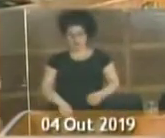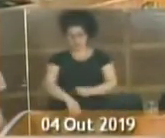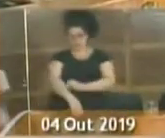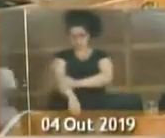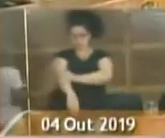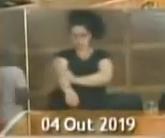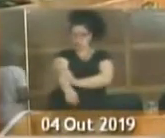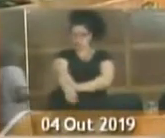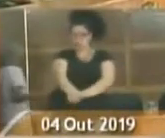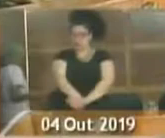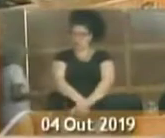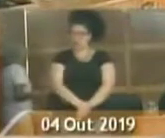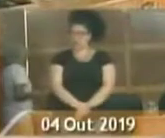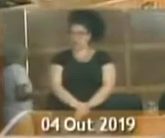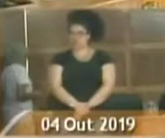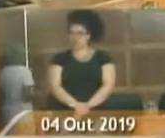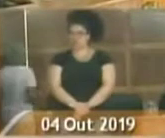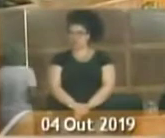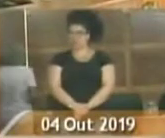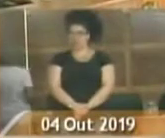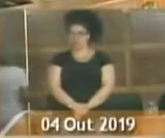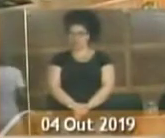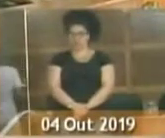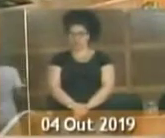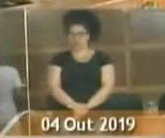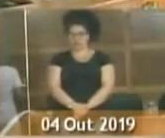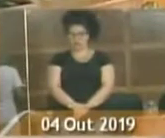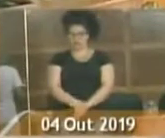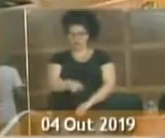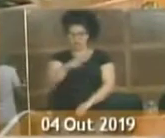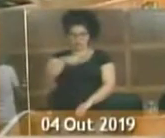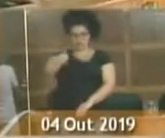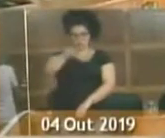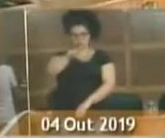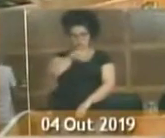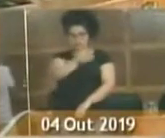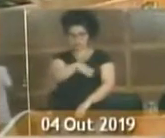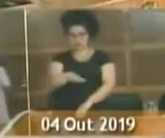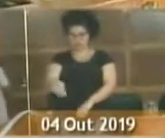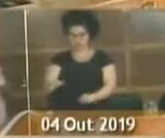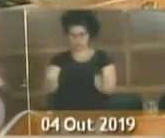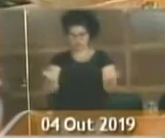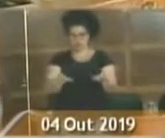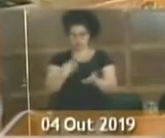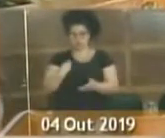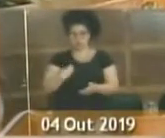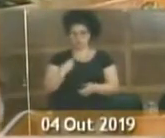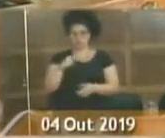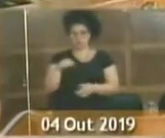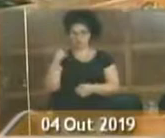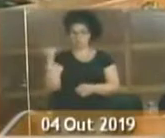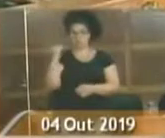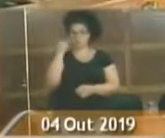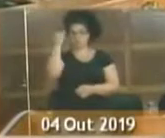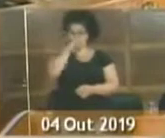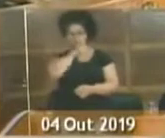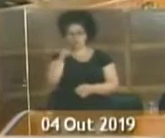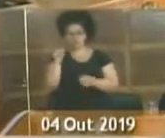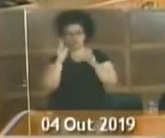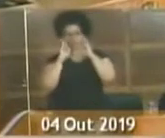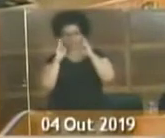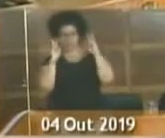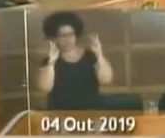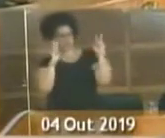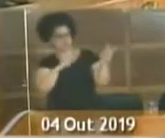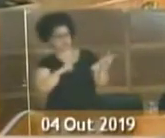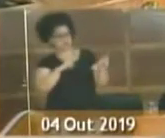animais. E vocês, crianças, que estão hoje aqui, é muito importante vocês olharem um pouquinho o que